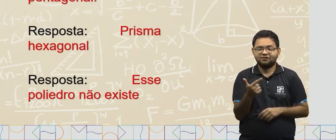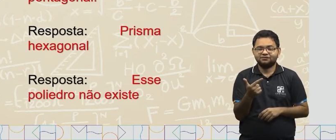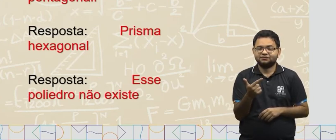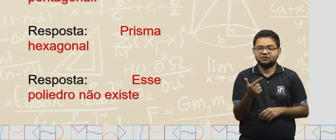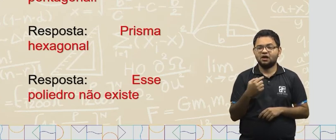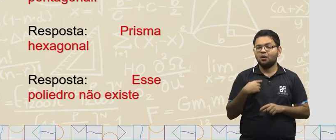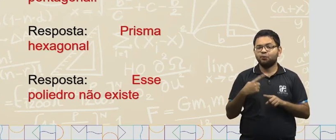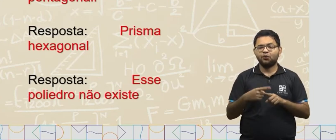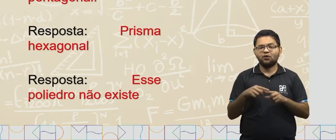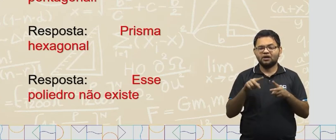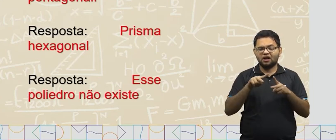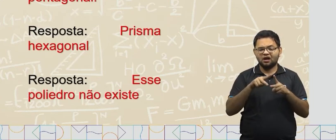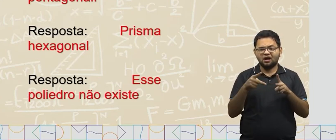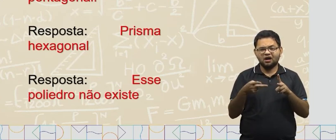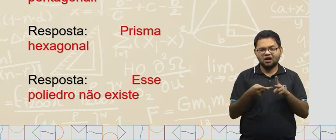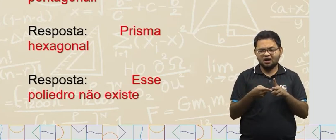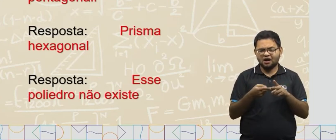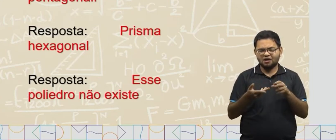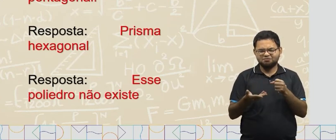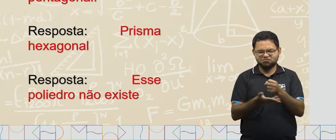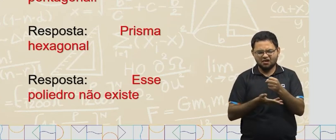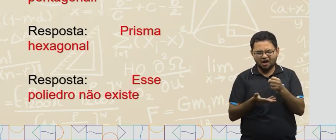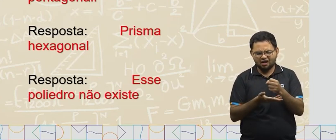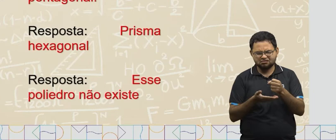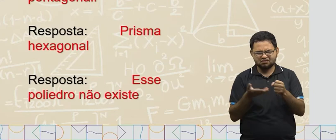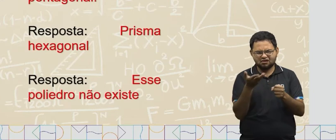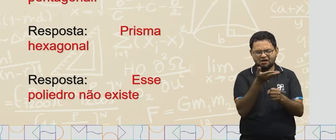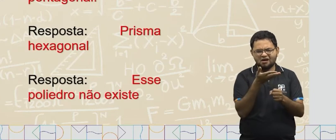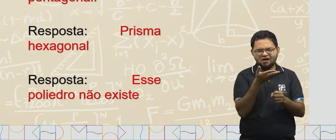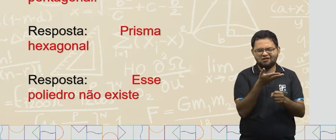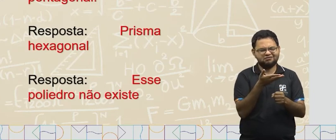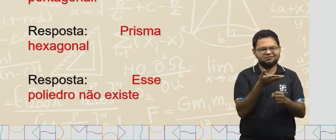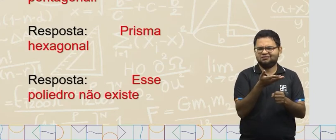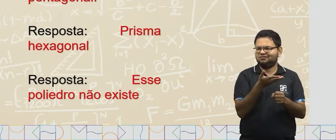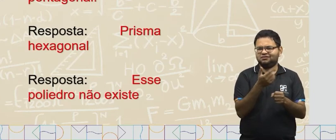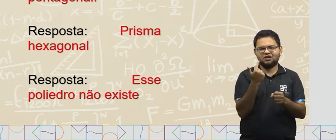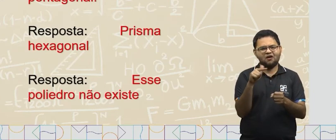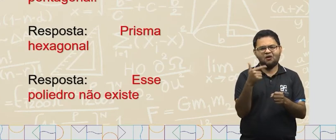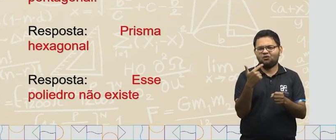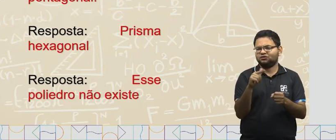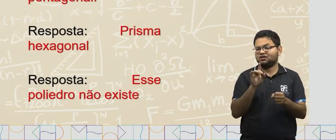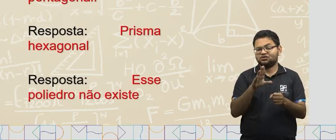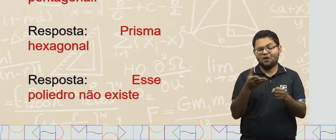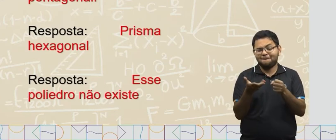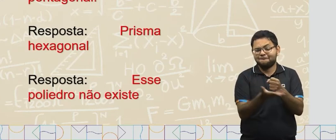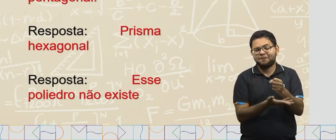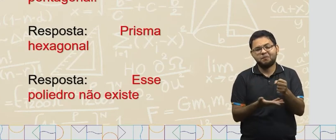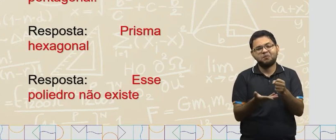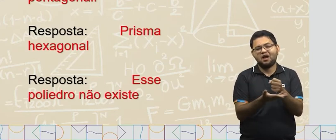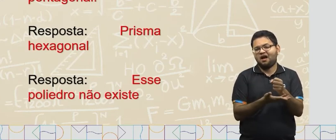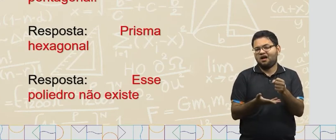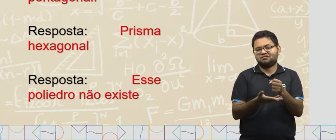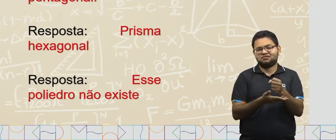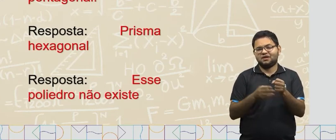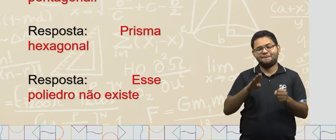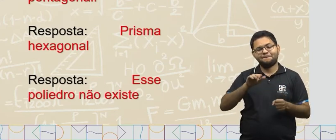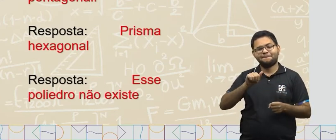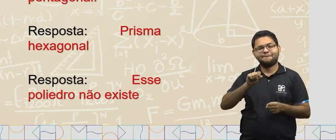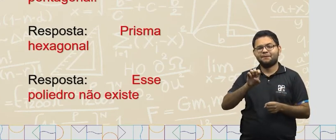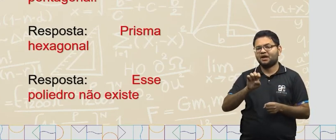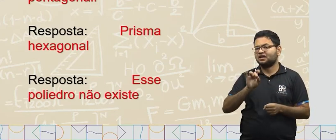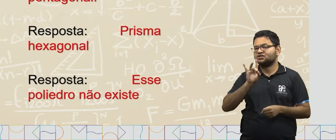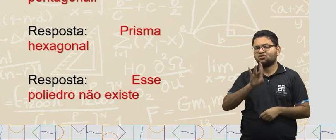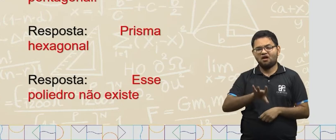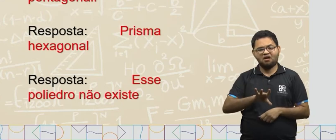As pirâmides, elas não têm polígono superior e inferior. Ela só tem um polígono inferior, que fica na base.